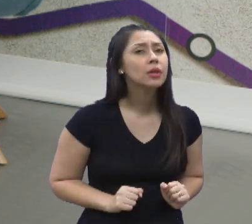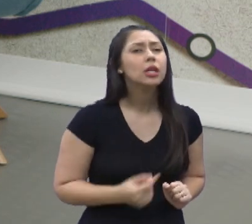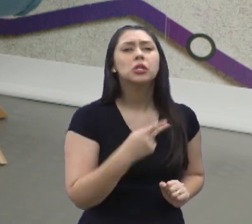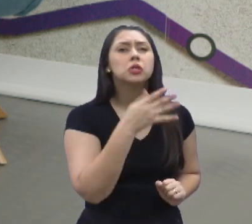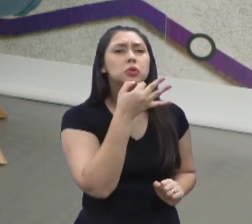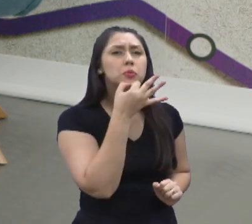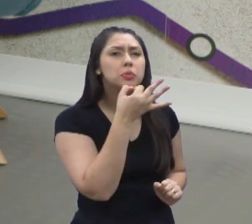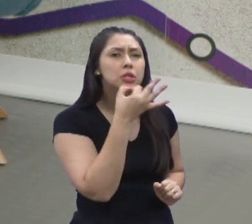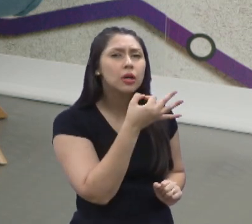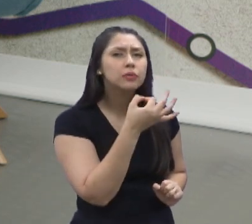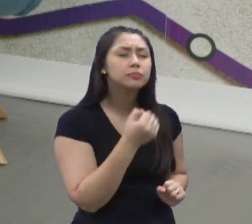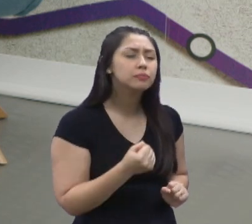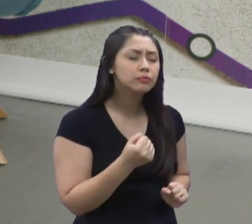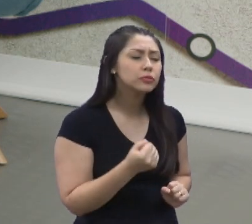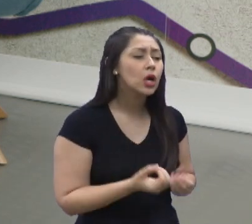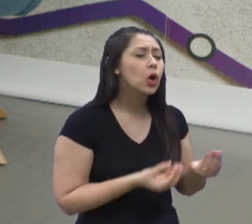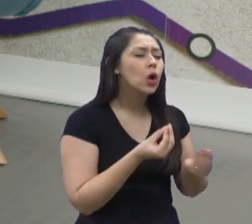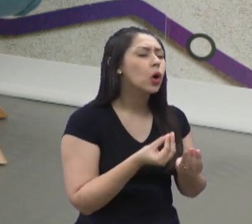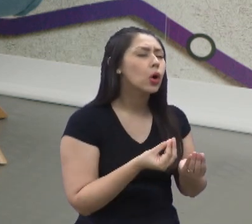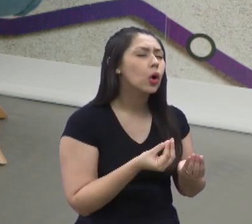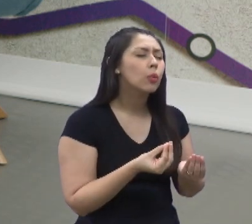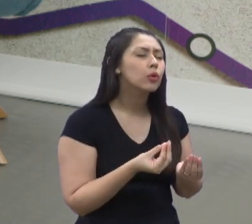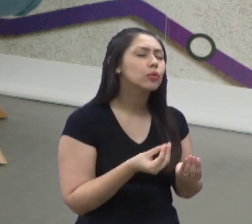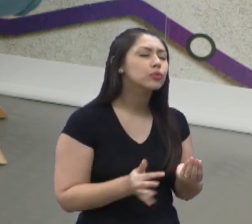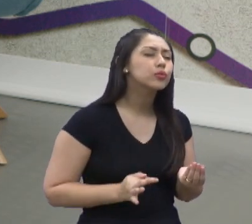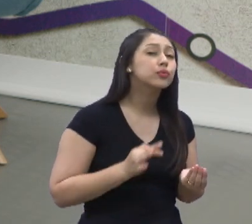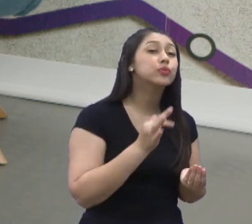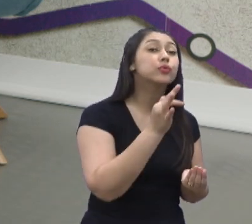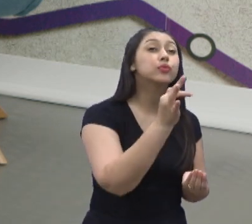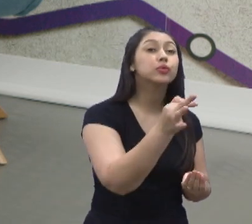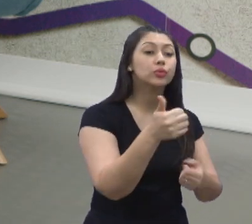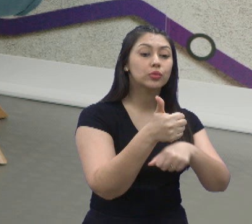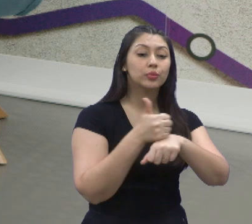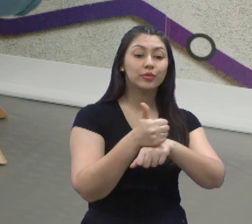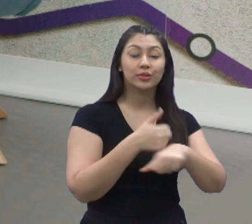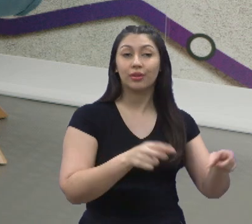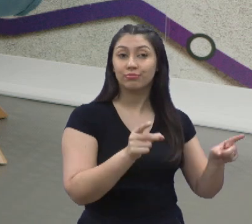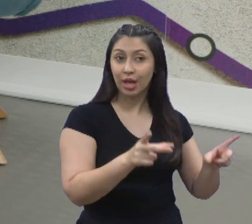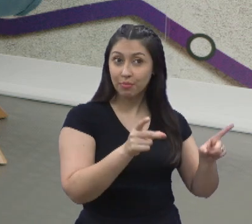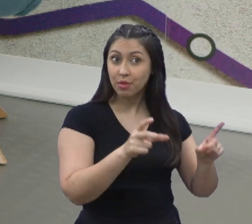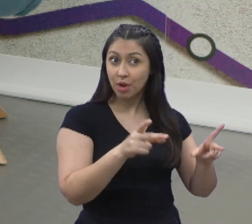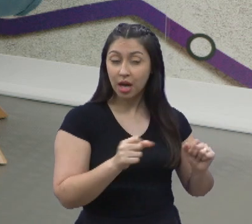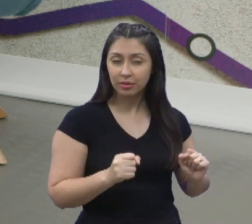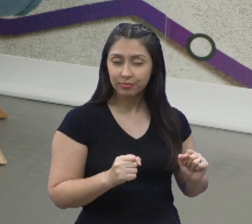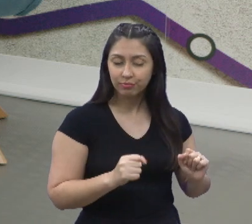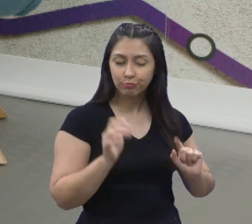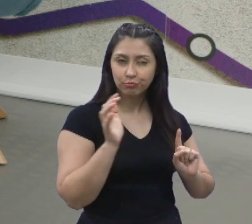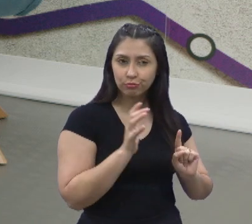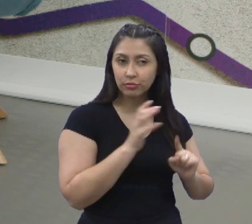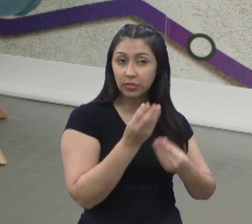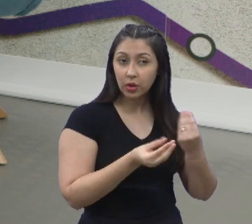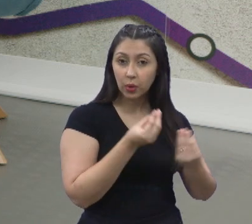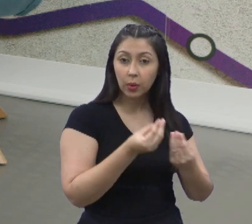esse mercado de vendas, né? Como é que você enxerga o futuro das vendas, né? Que tendências aí devem impactar esse setor nos